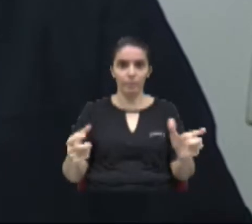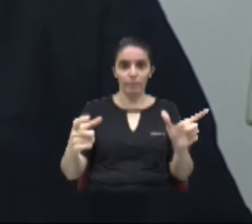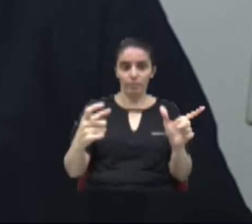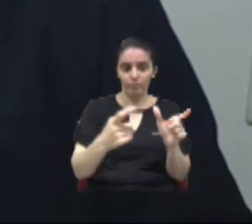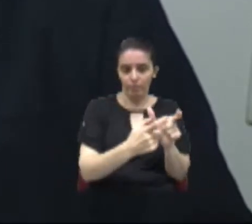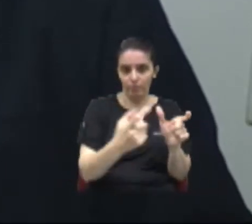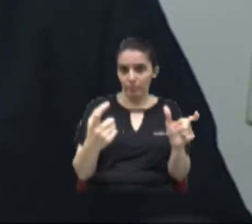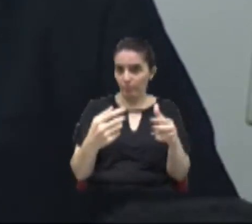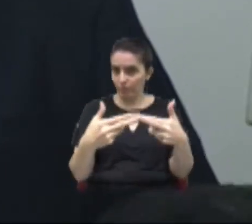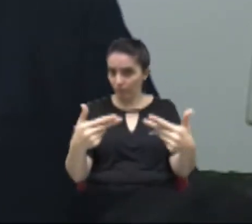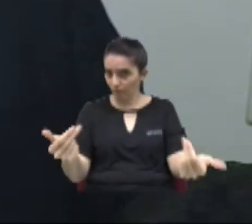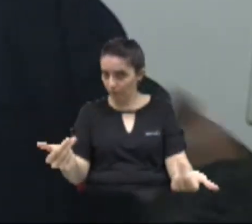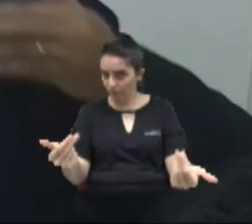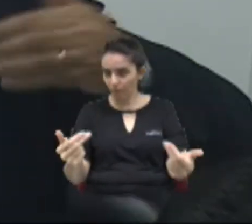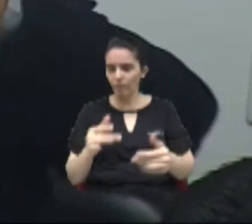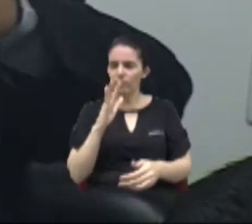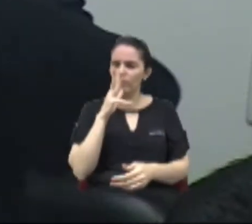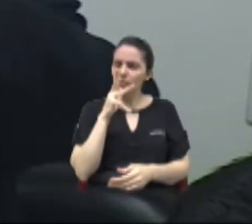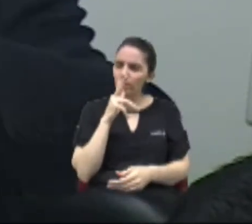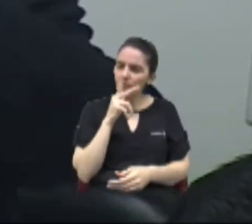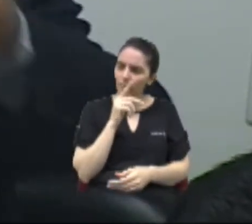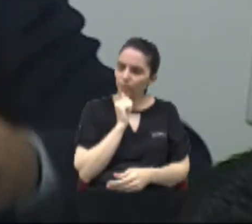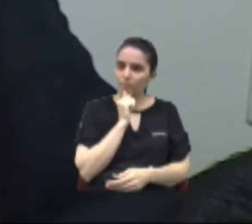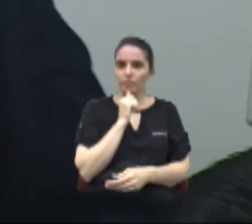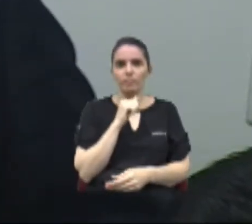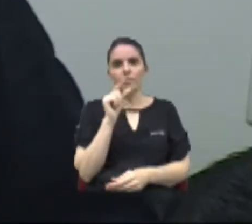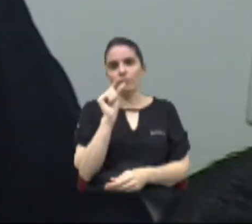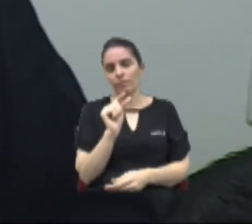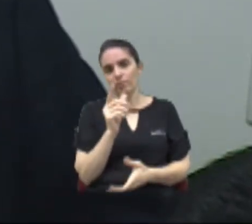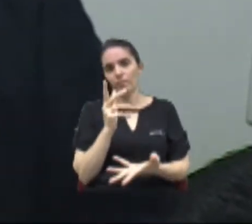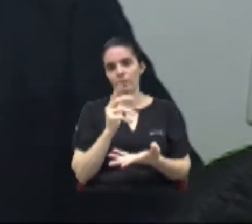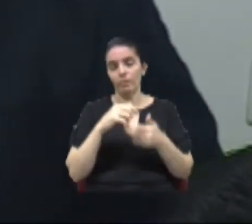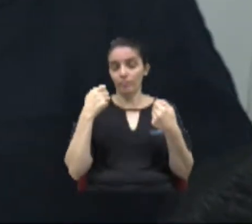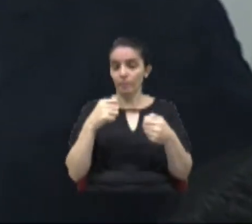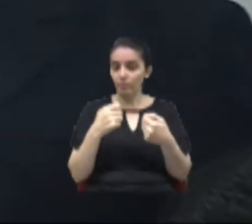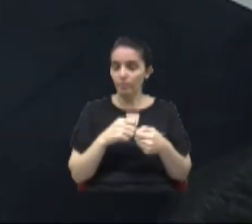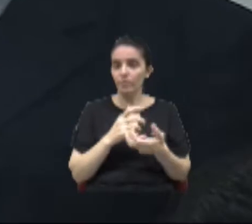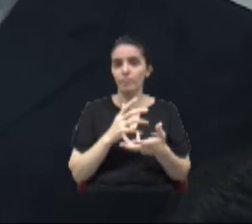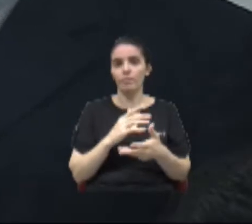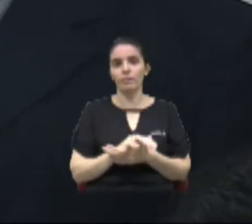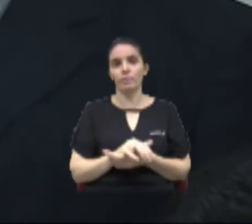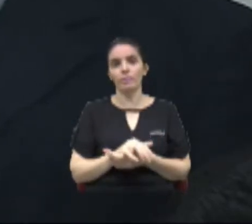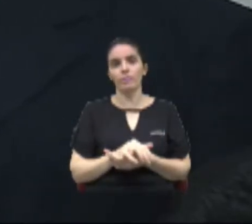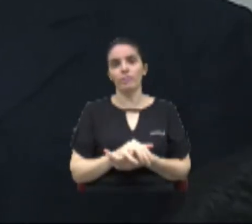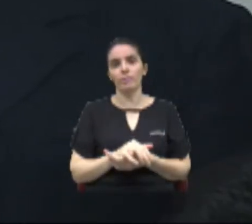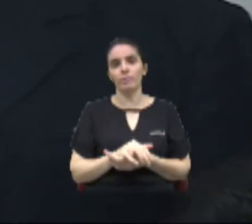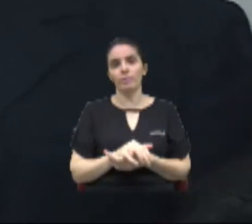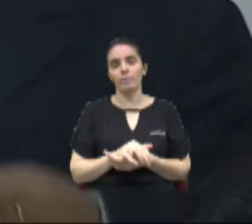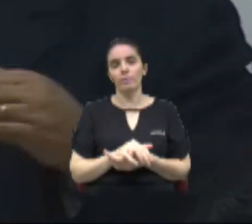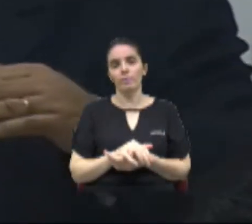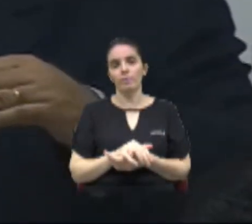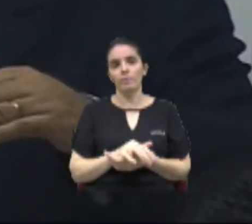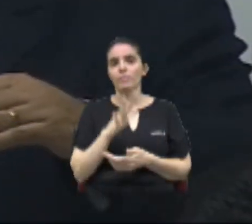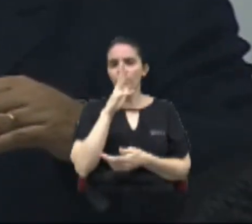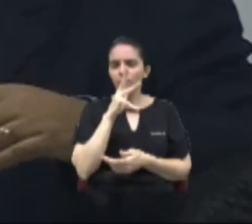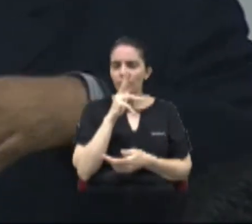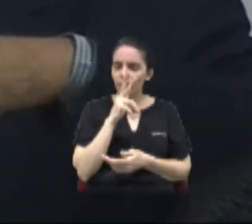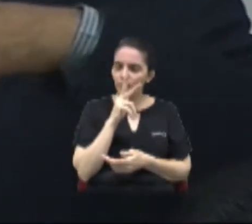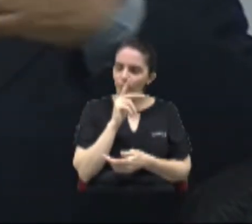papel. No Limeira, na própria prefeitura, nós temos agora o diário oficial eletrônico. O